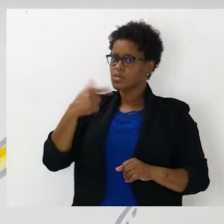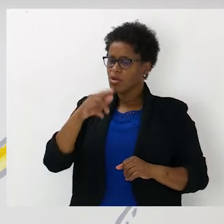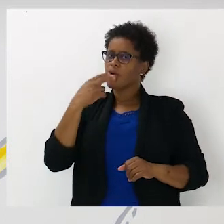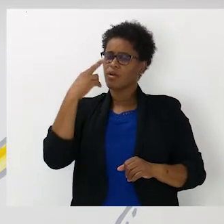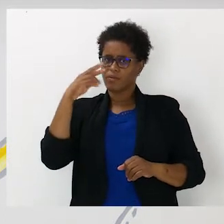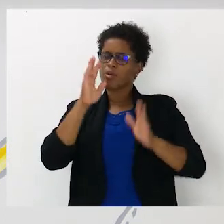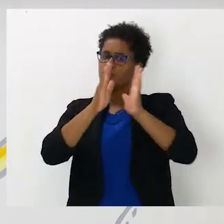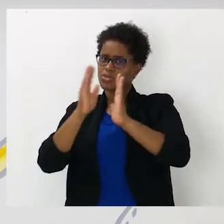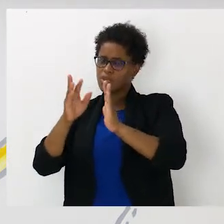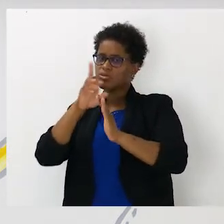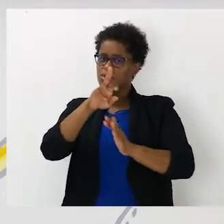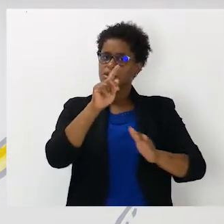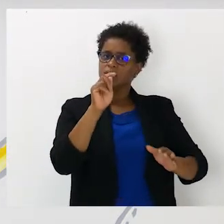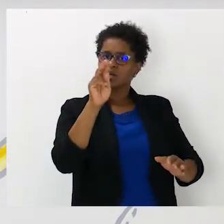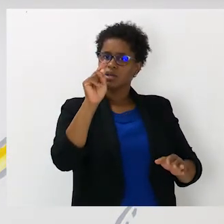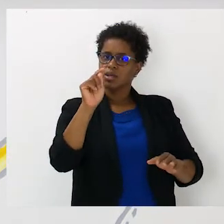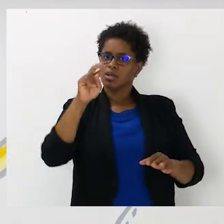processo de reencarnação.